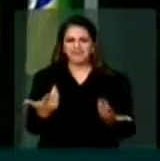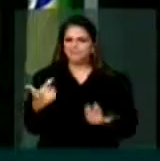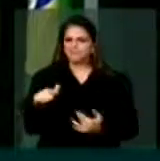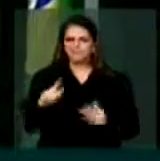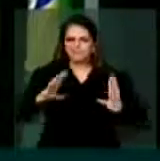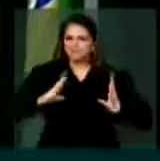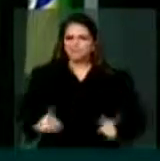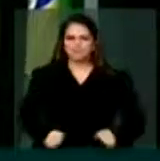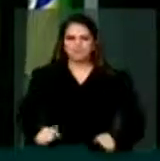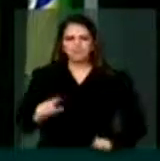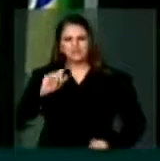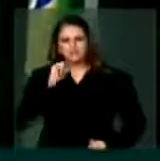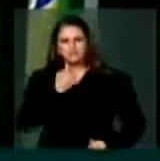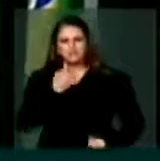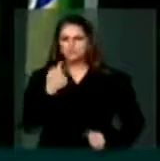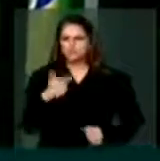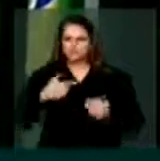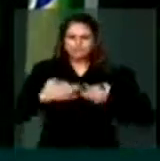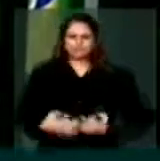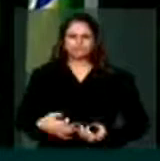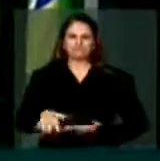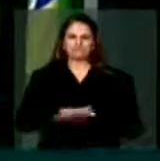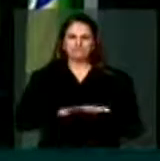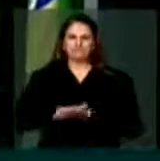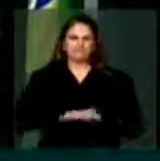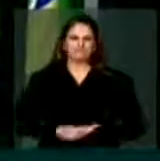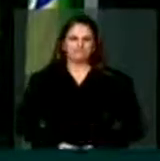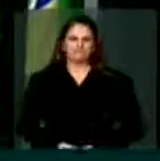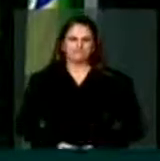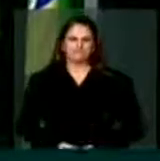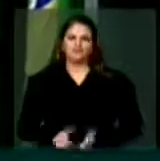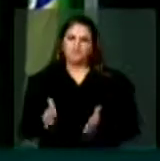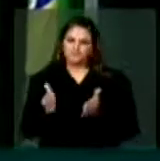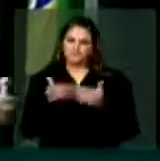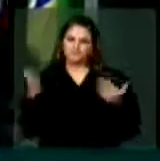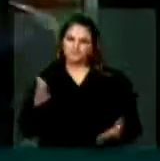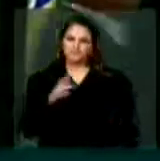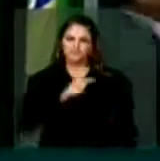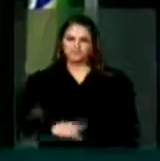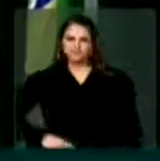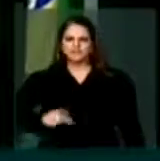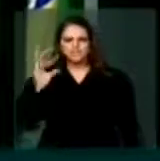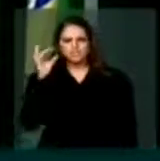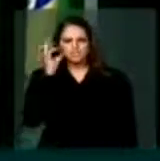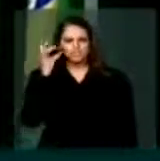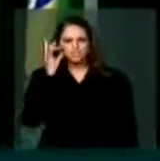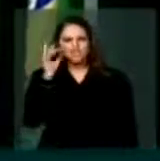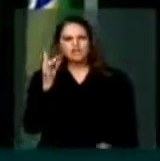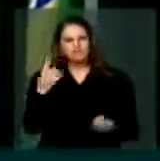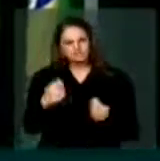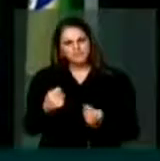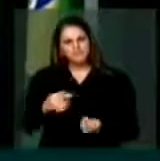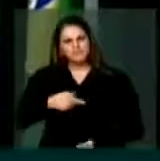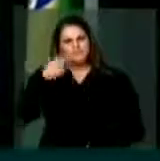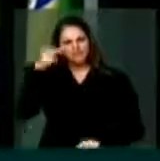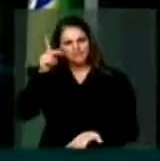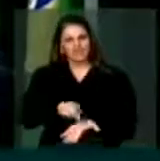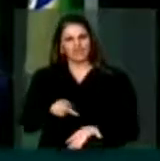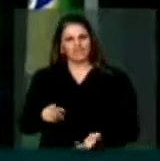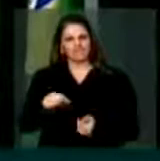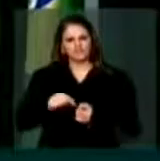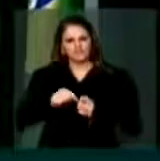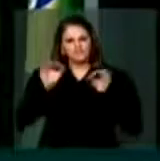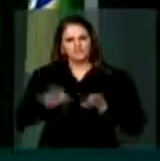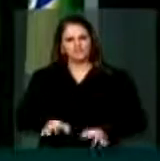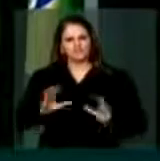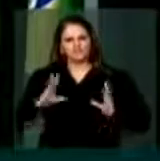baixa transparência, sem decência. Presidente Dilma, comece dizendo e fazendo aquilo que diria fazer.